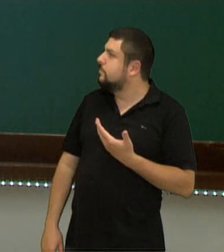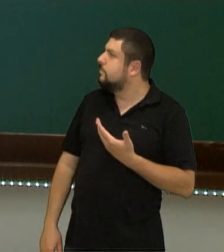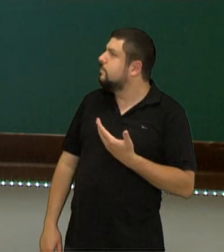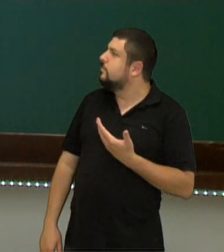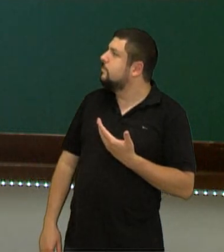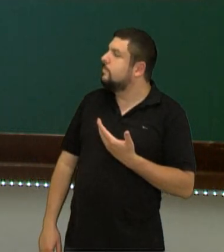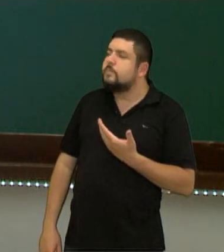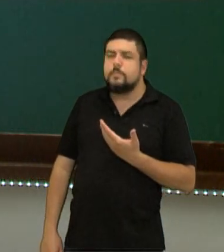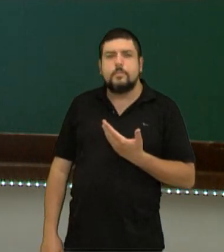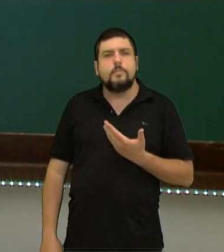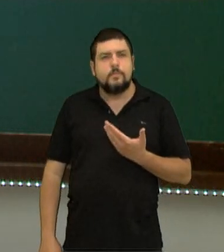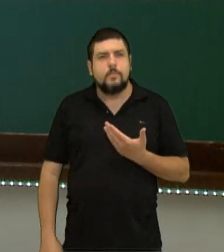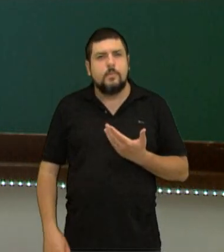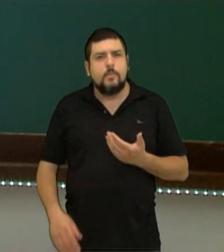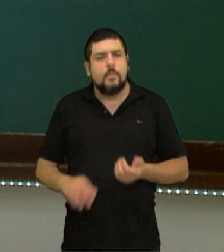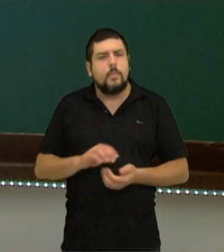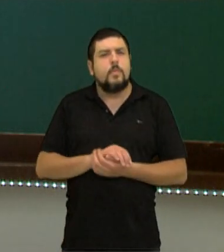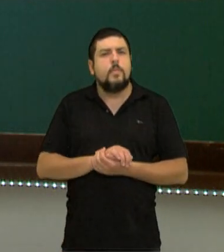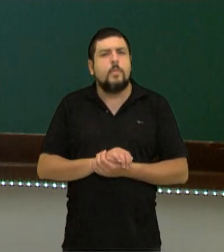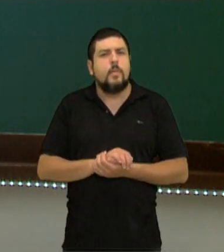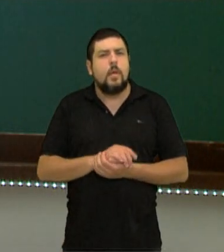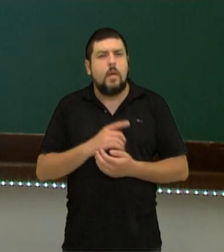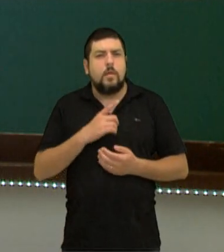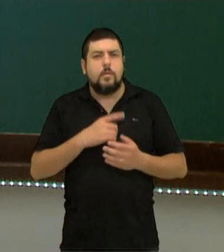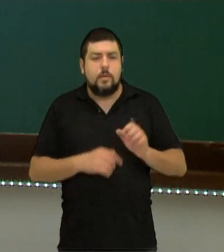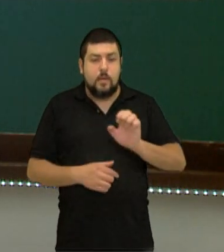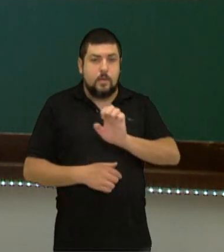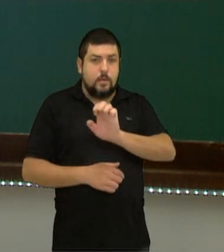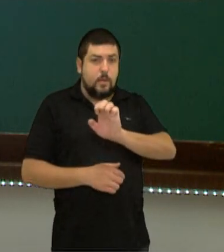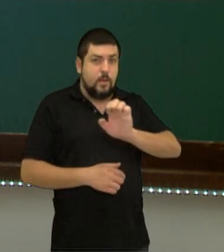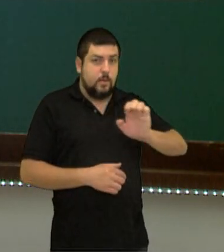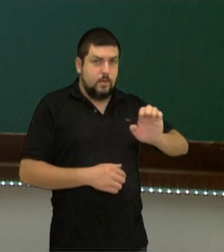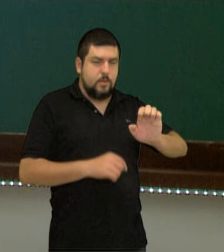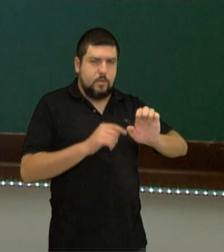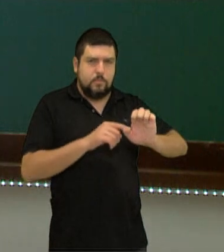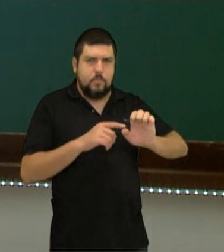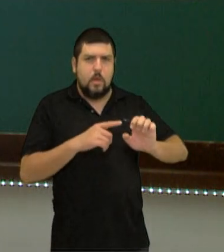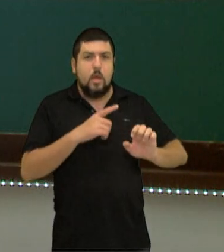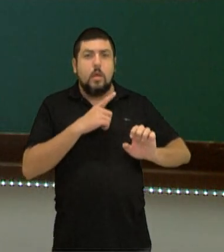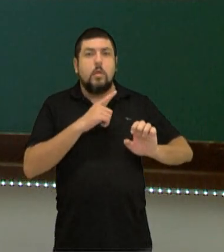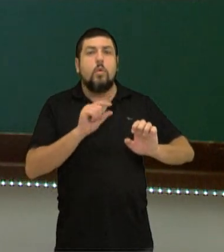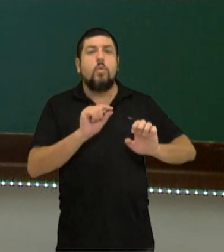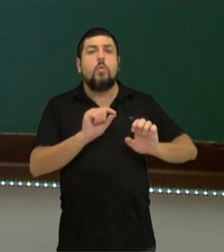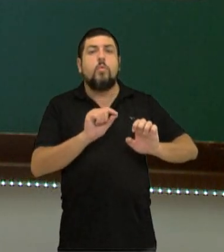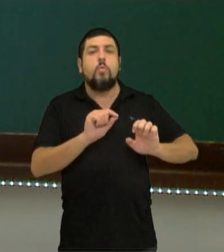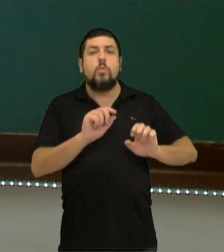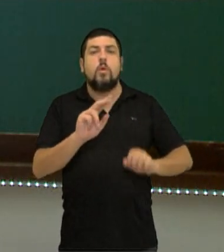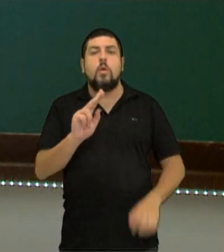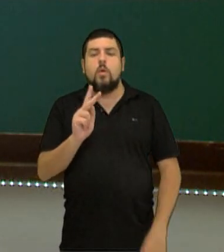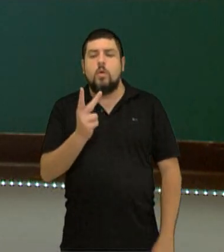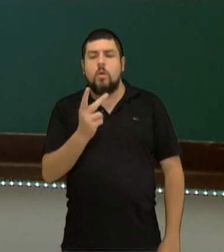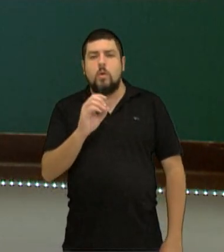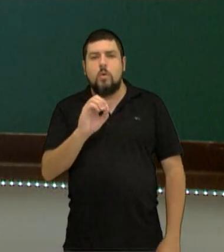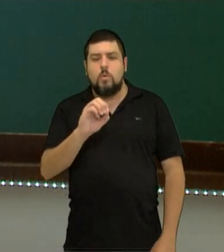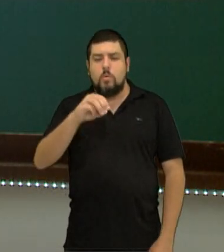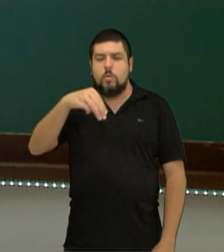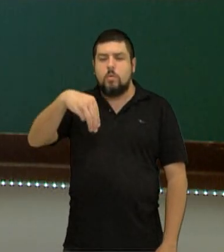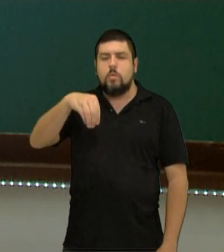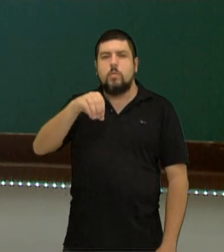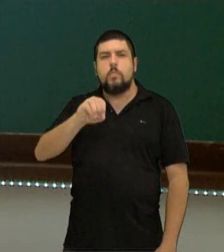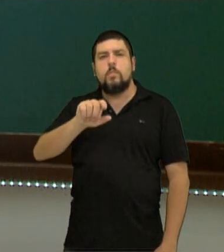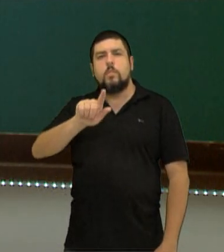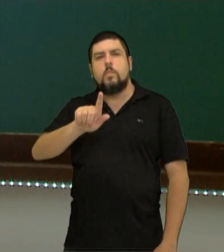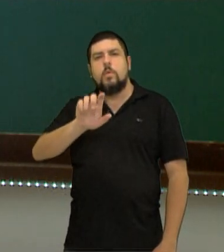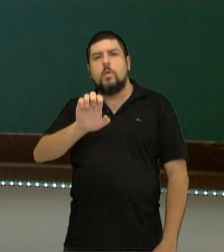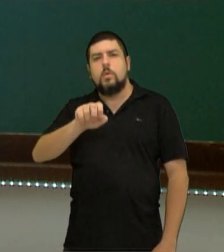temos aqui uma representação de uma mistura do tipo homogênea. Homo, igual.